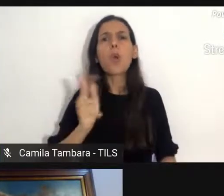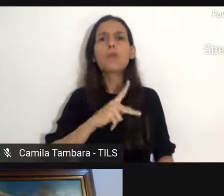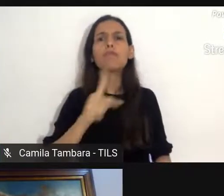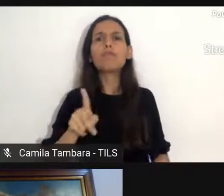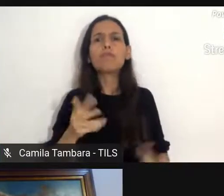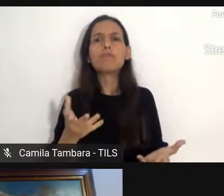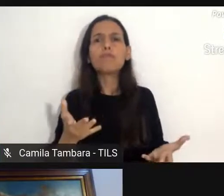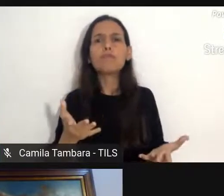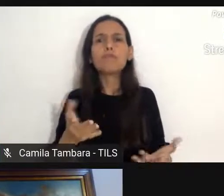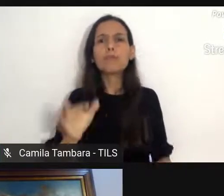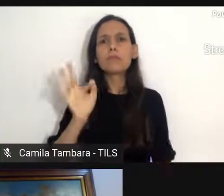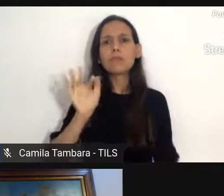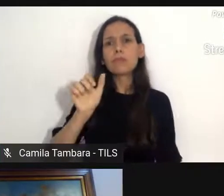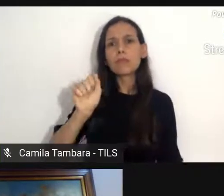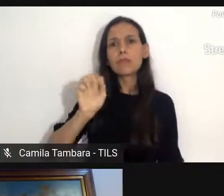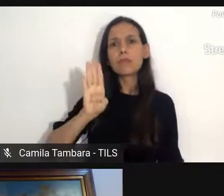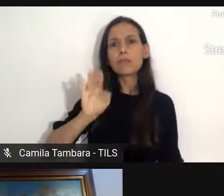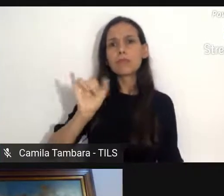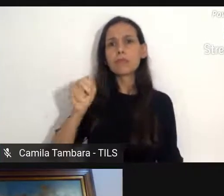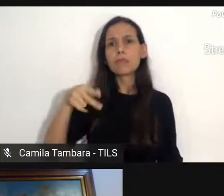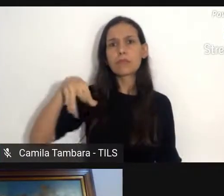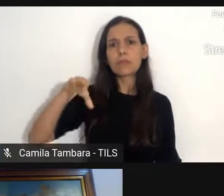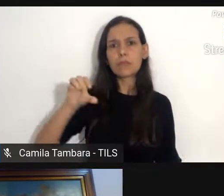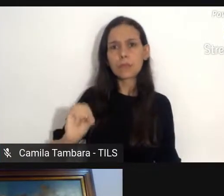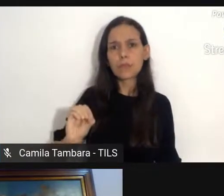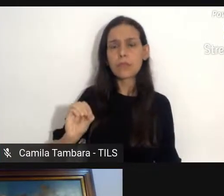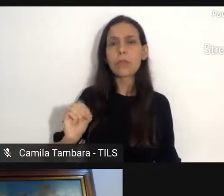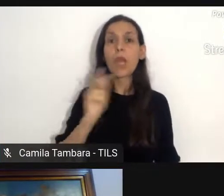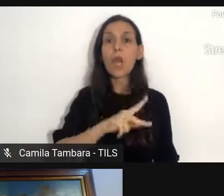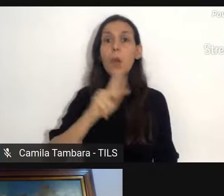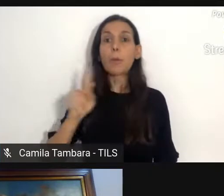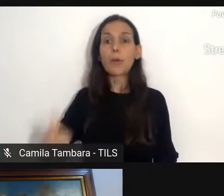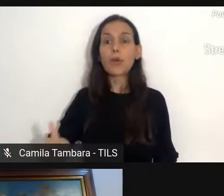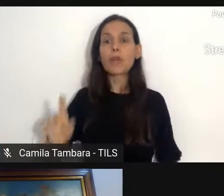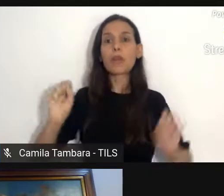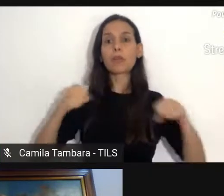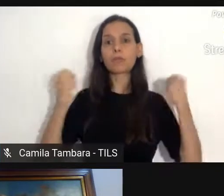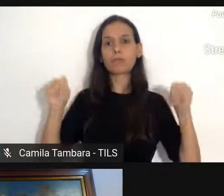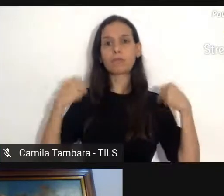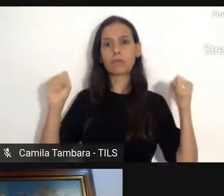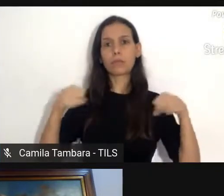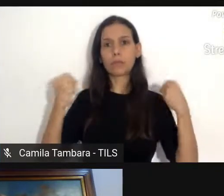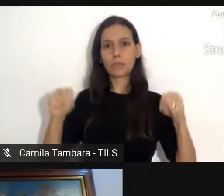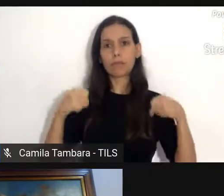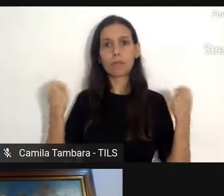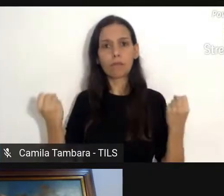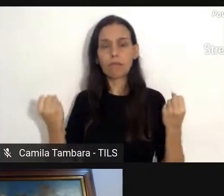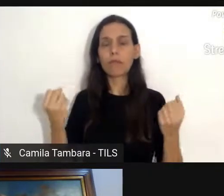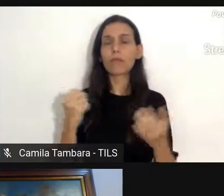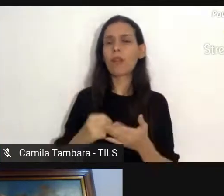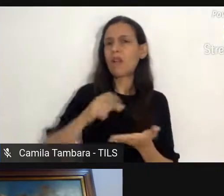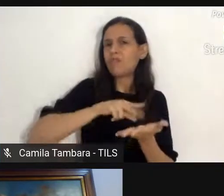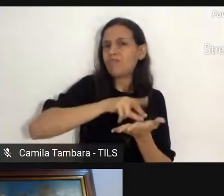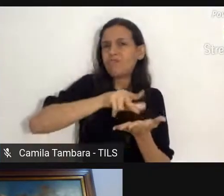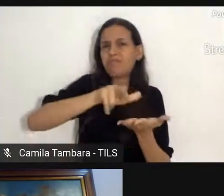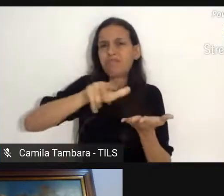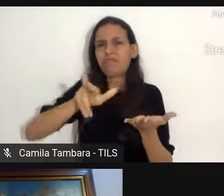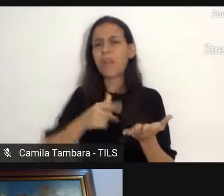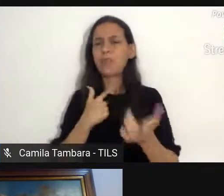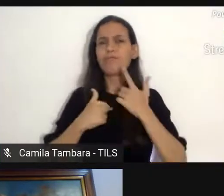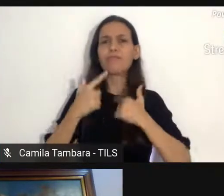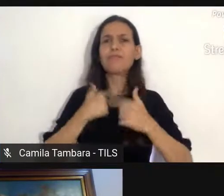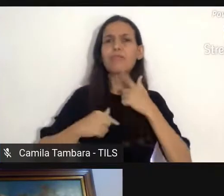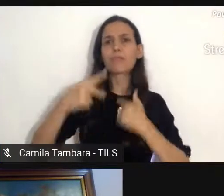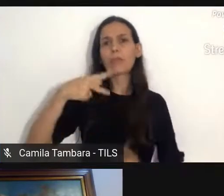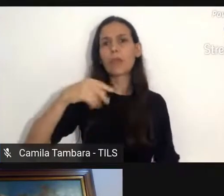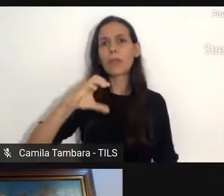novo? Fabiana Moço, ela é professora de educação física e por motivos, né, vários, ela é a PCA de linguagens